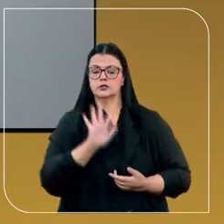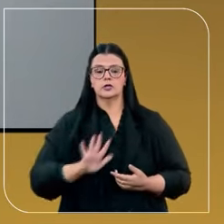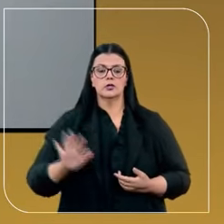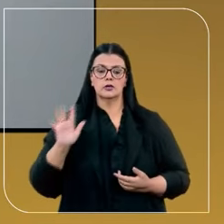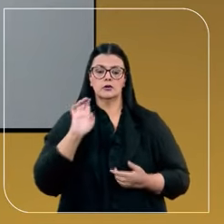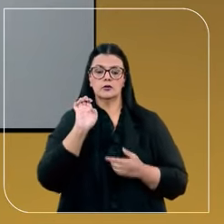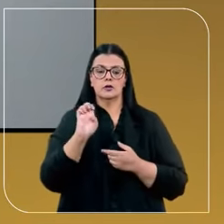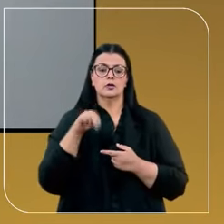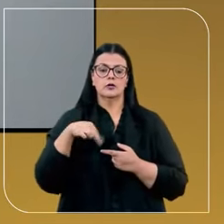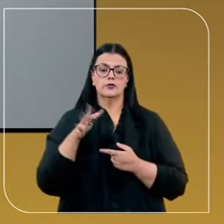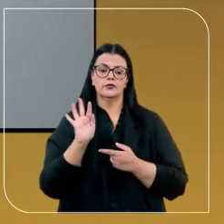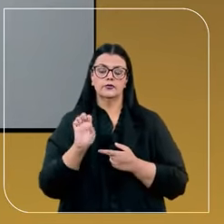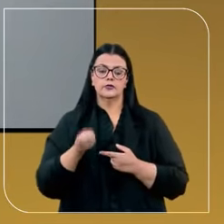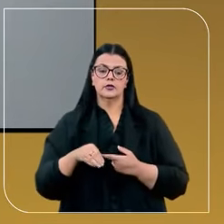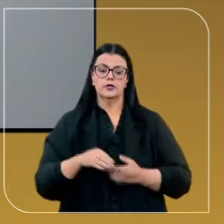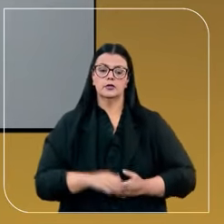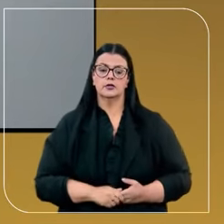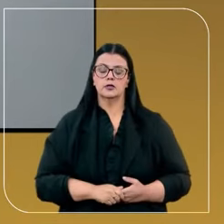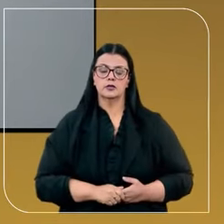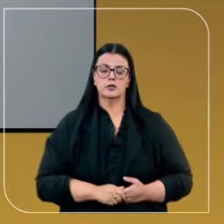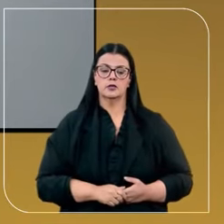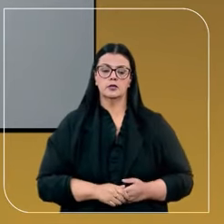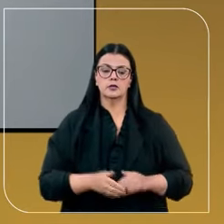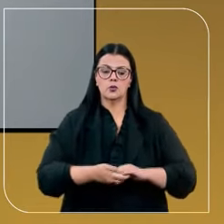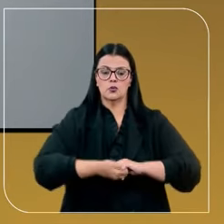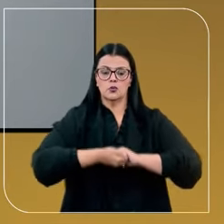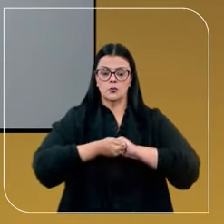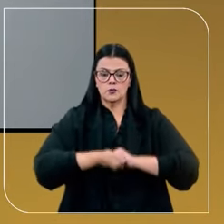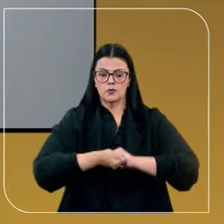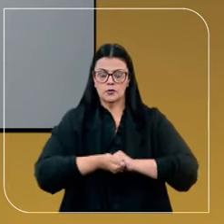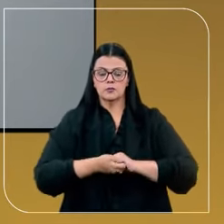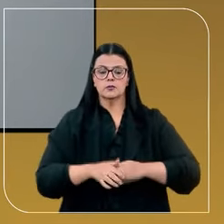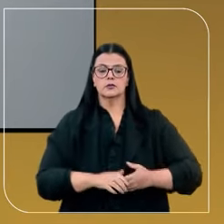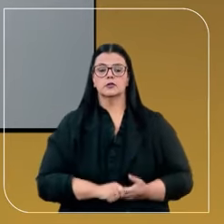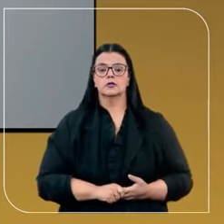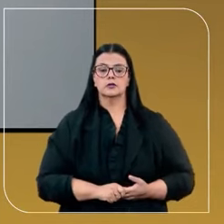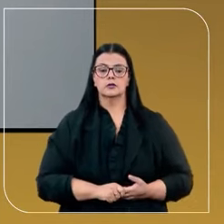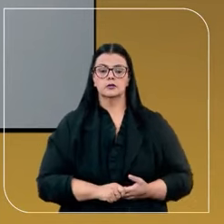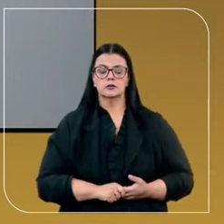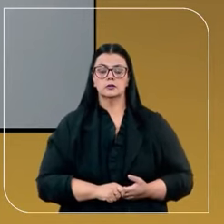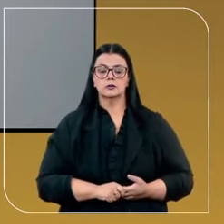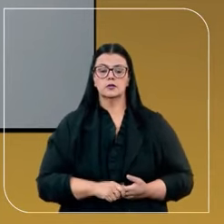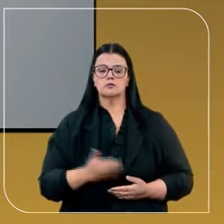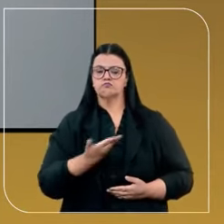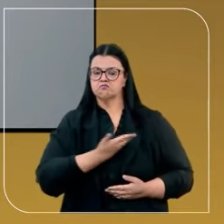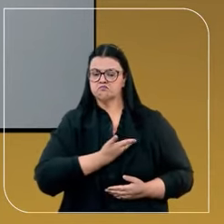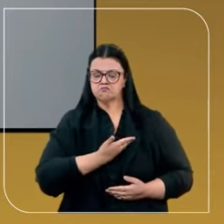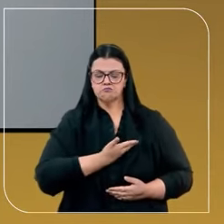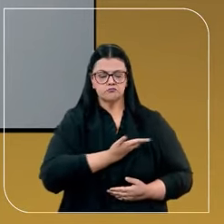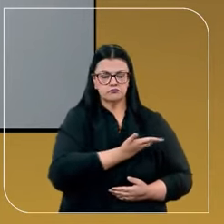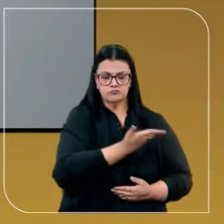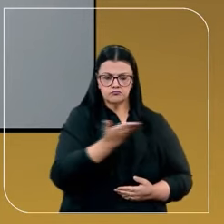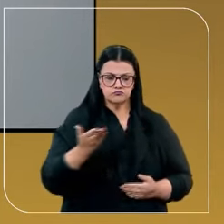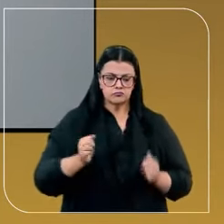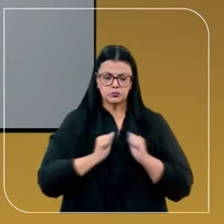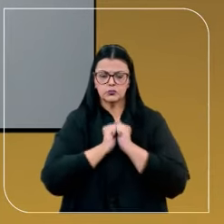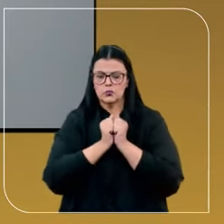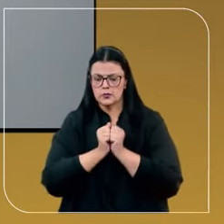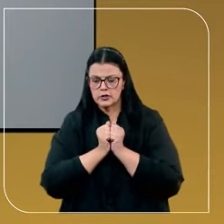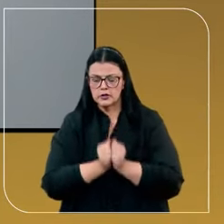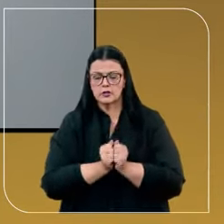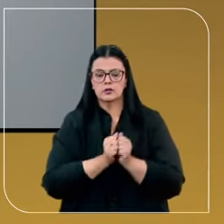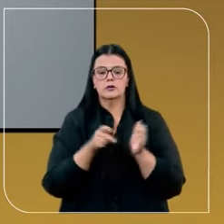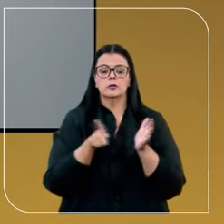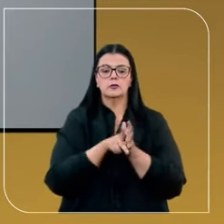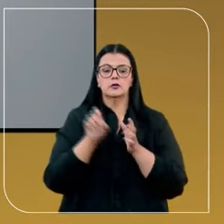Infam. Cumprimento minhas colegas e os meus colegas queridos do Superior